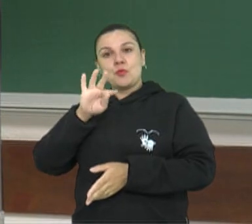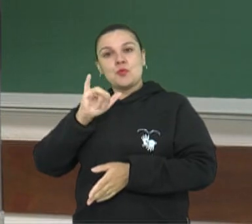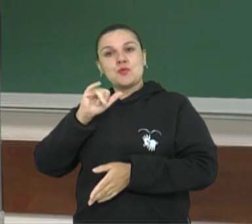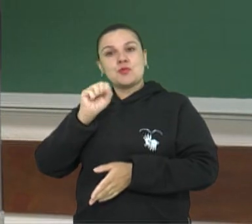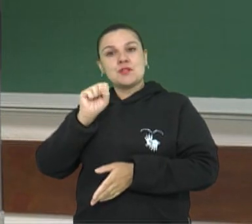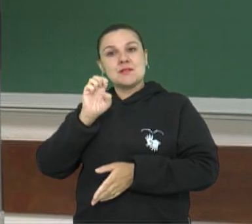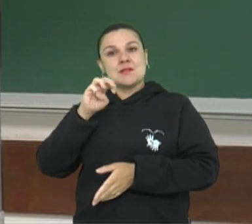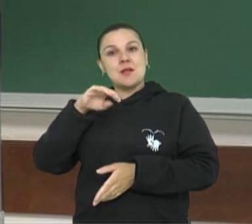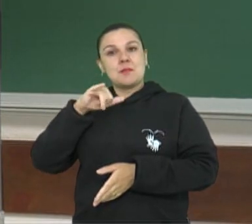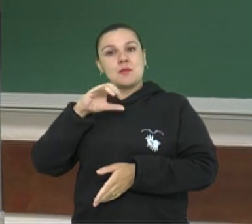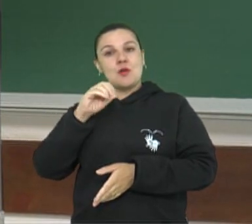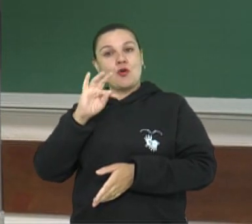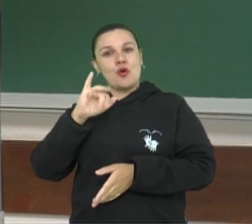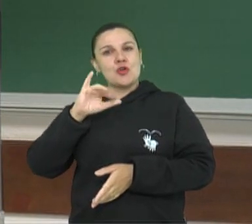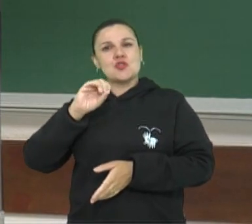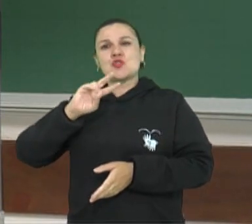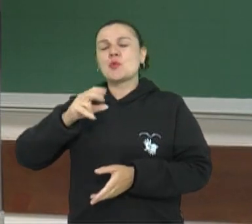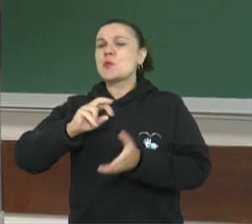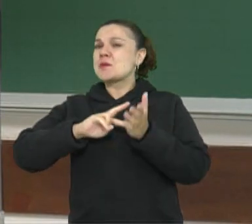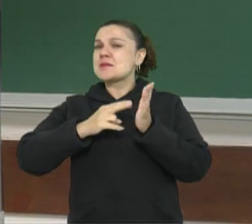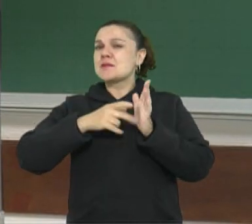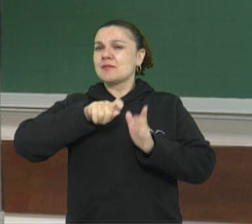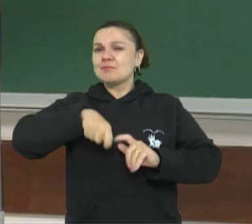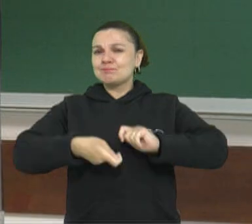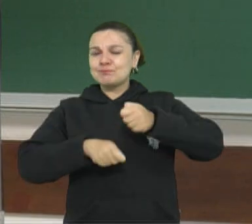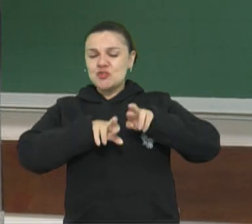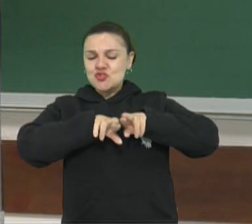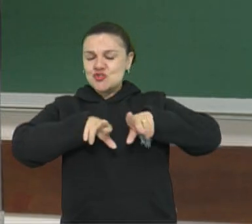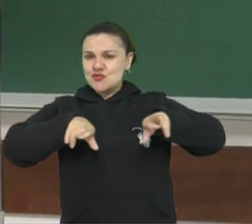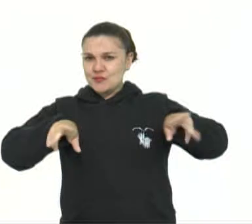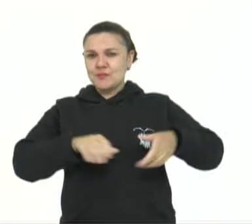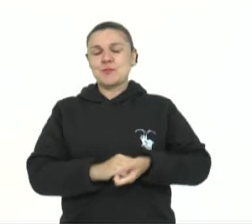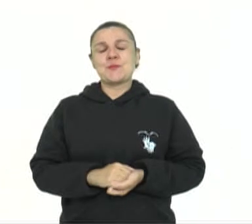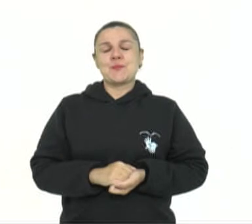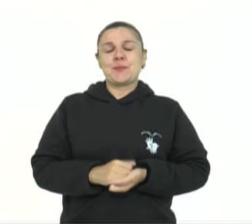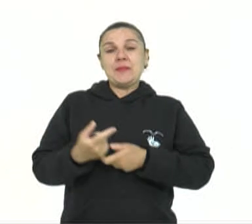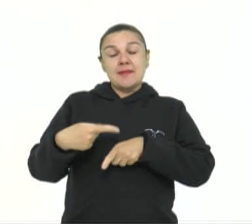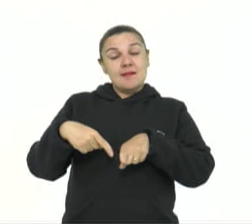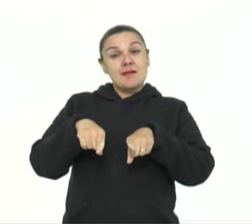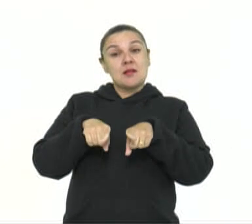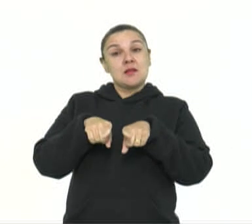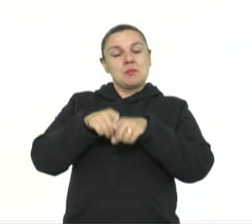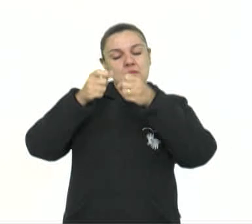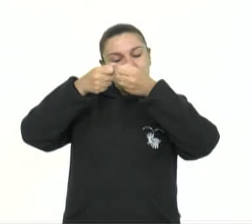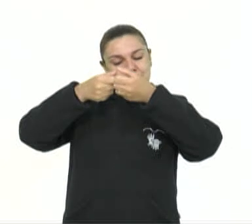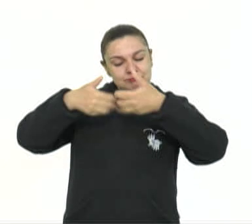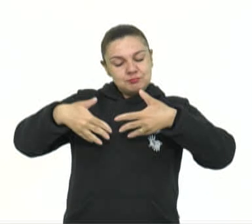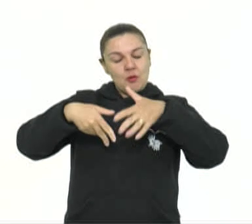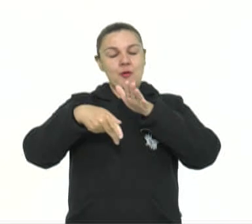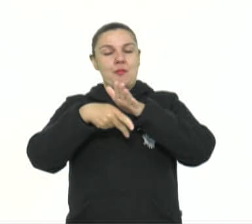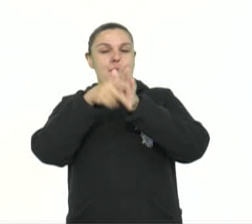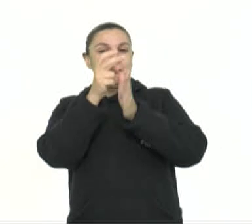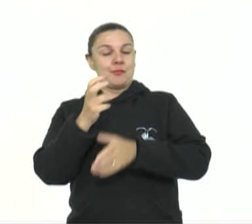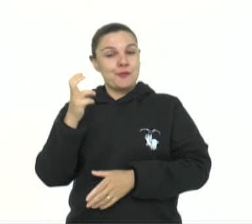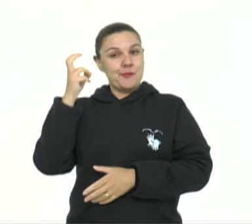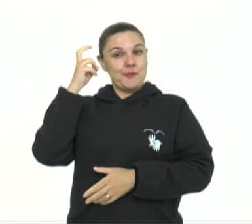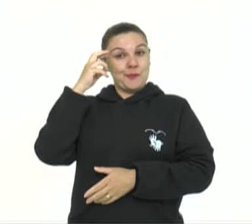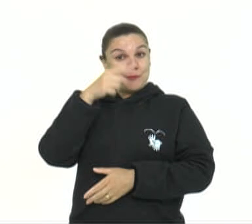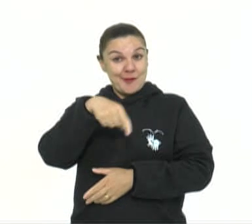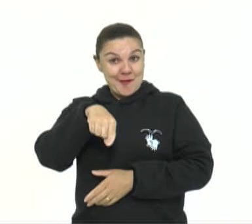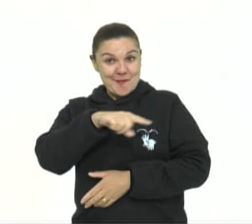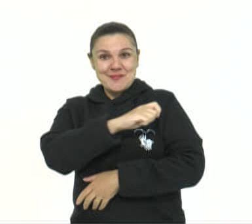com pluralidade de significados, ampliar o repertório cultural dos estudantes,